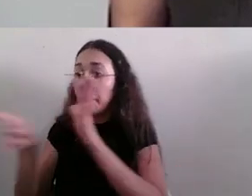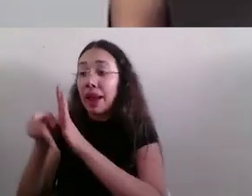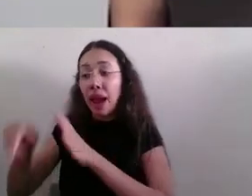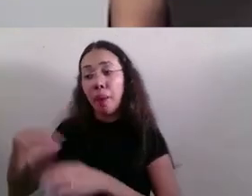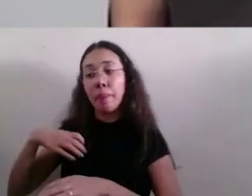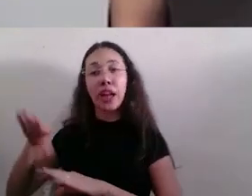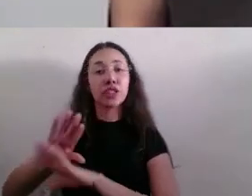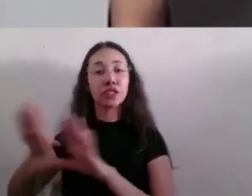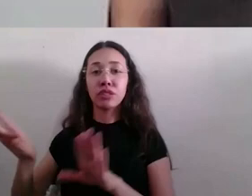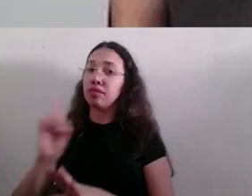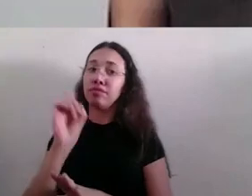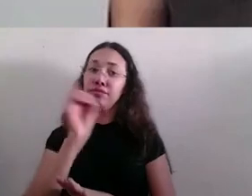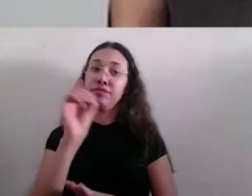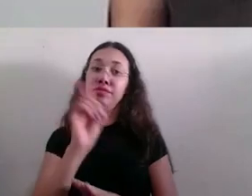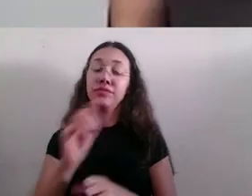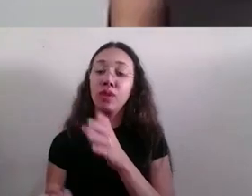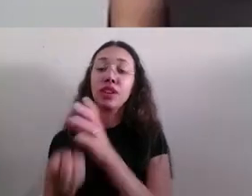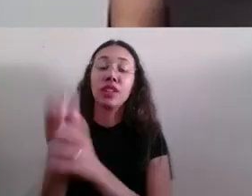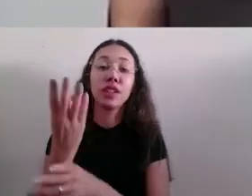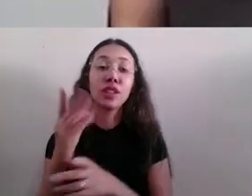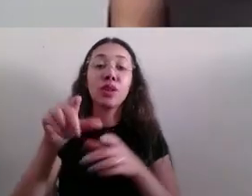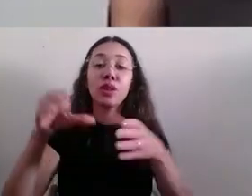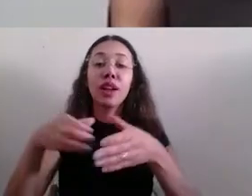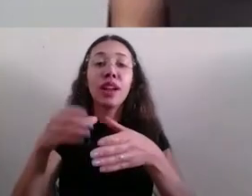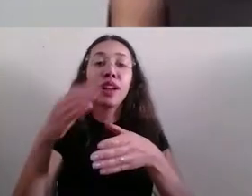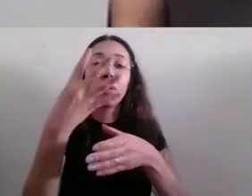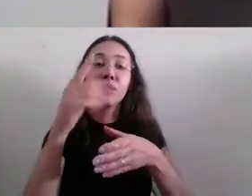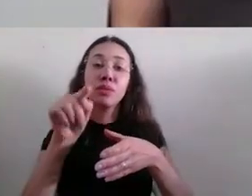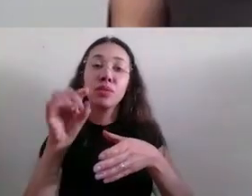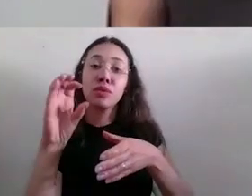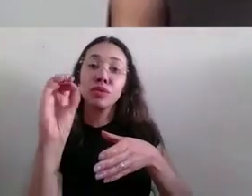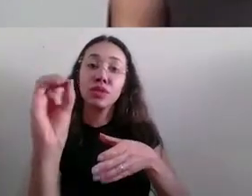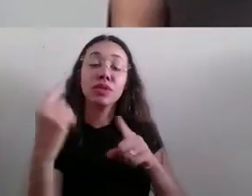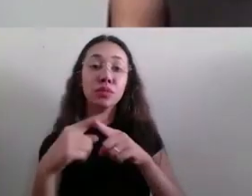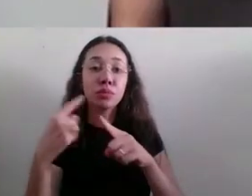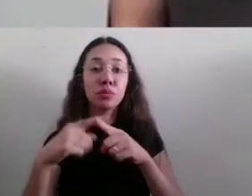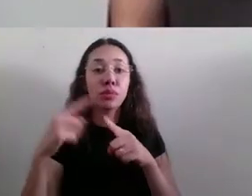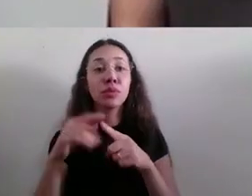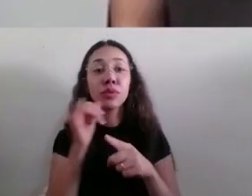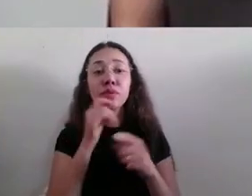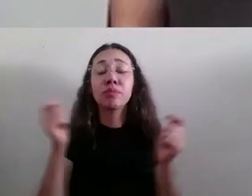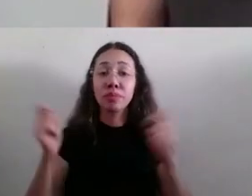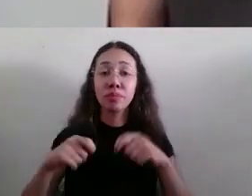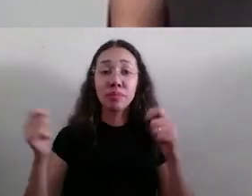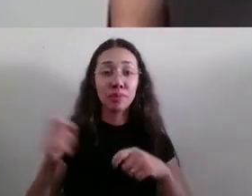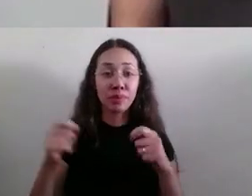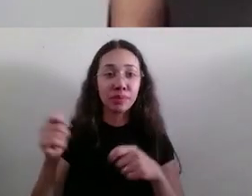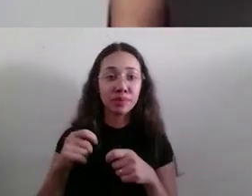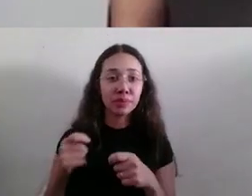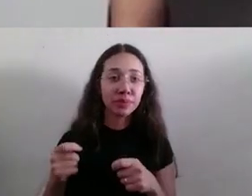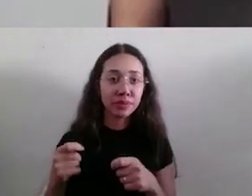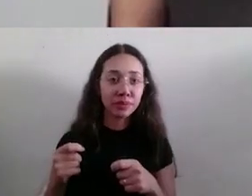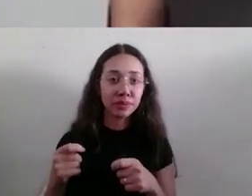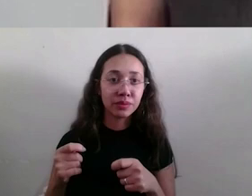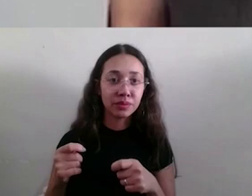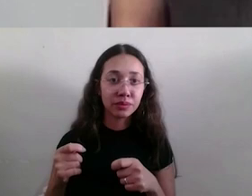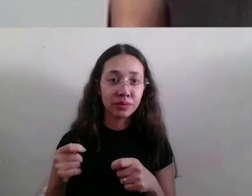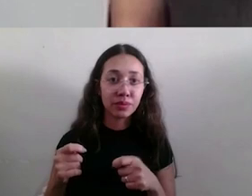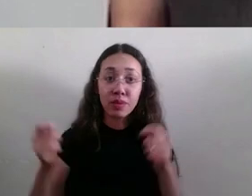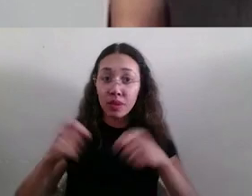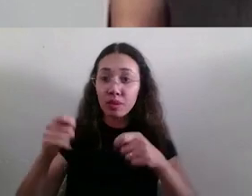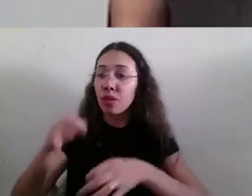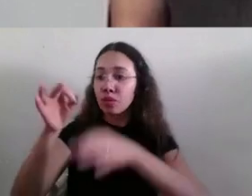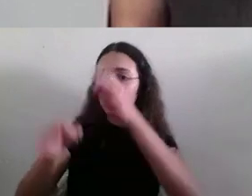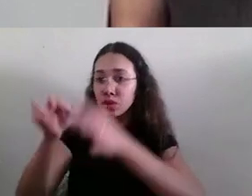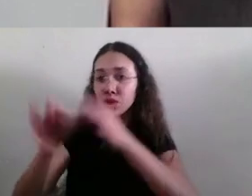que se criasse uma turma 4.0 a fim de que um magistrado que tivesse lotado na turma recursal da Bahia pudesse julgar recursos